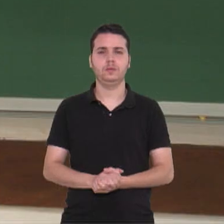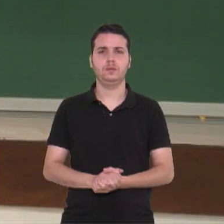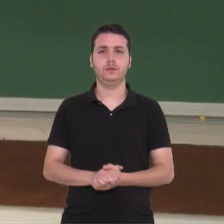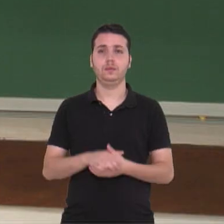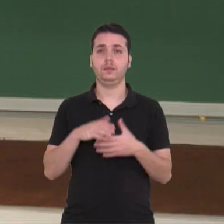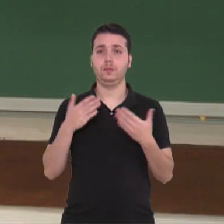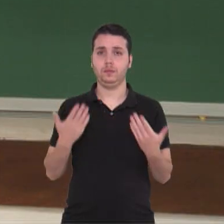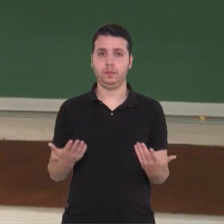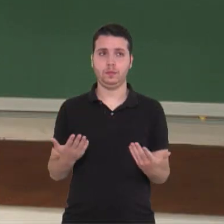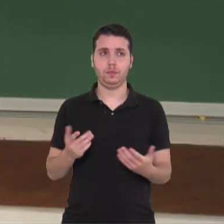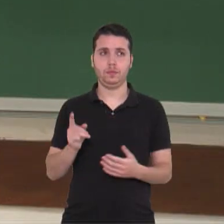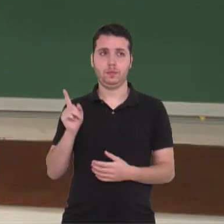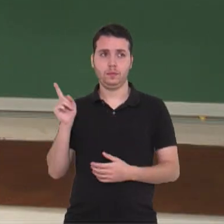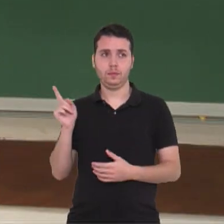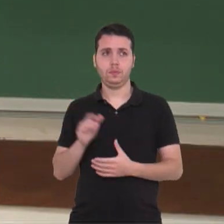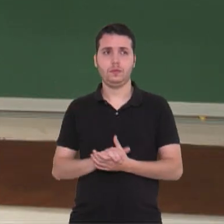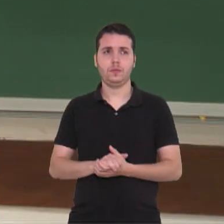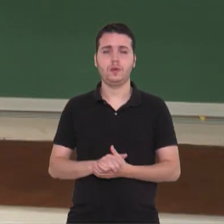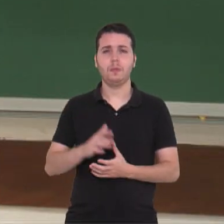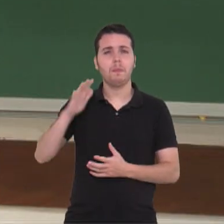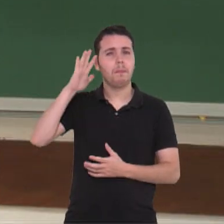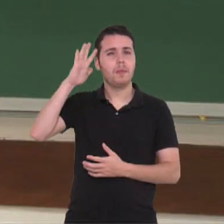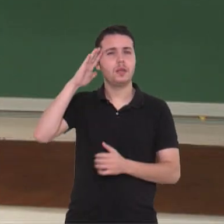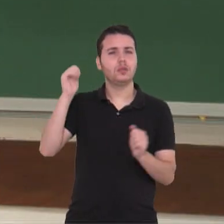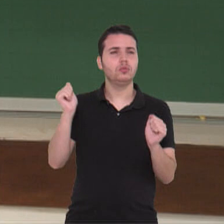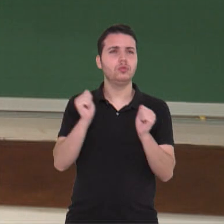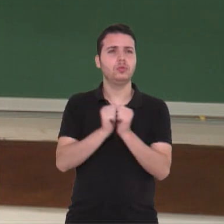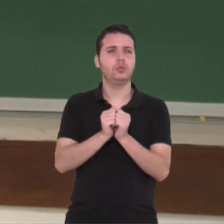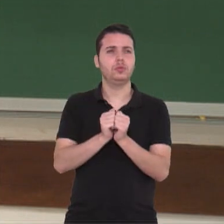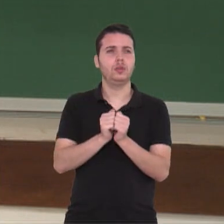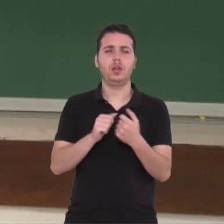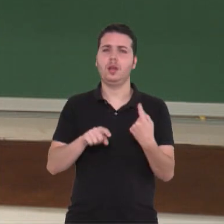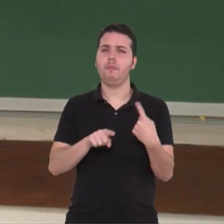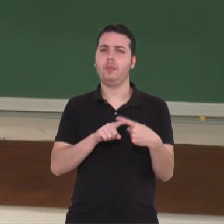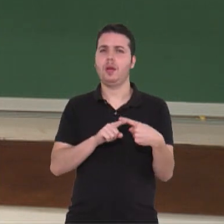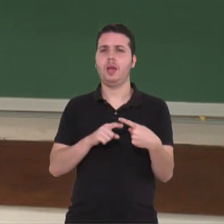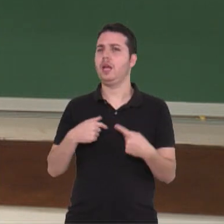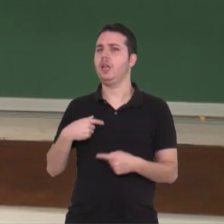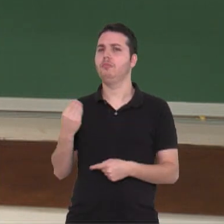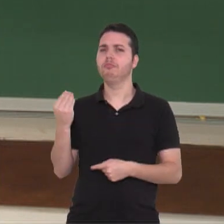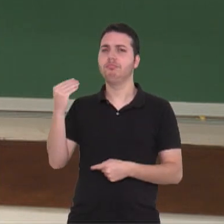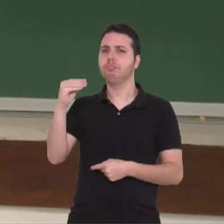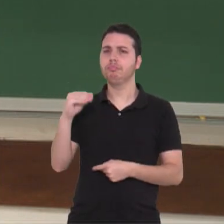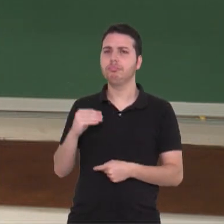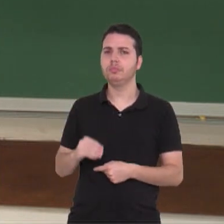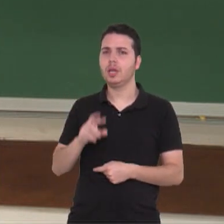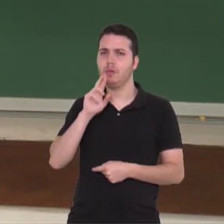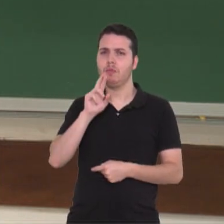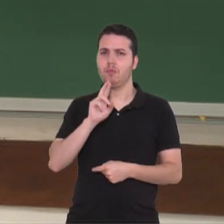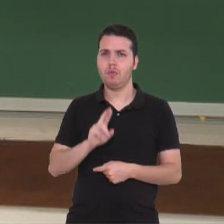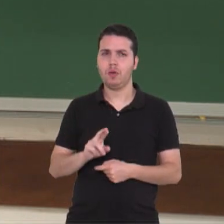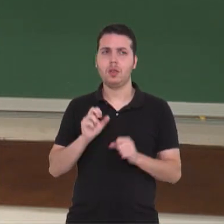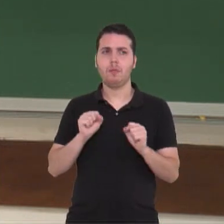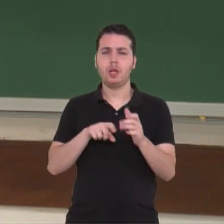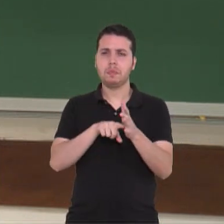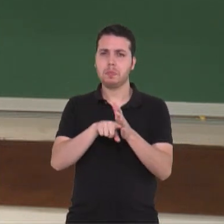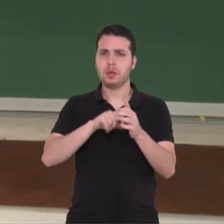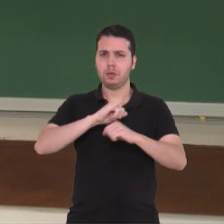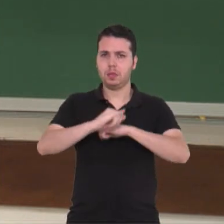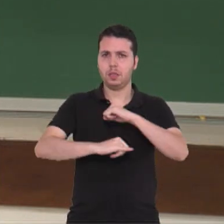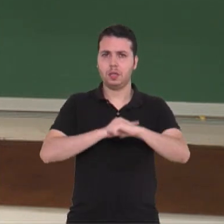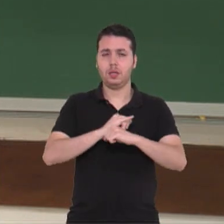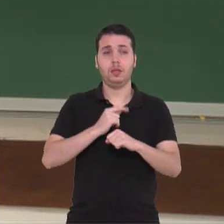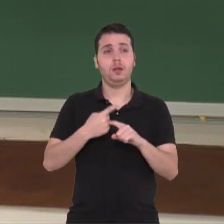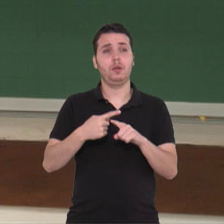aqui, vamos pensar juntos, porque eu não coloquei ali já uma resposta, vocês podem pesquisar na internet, porque